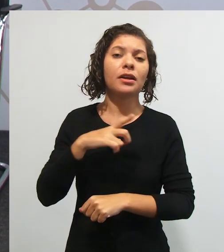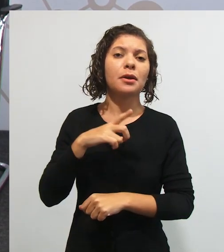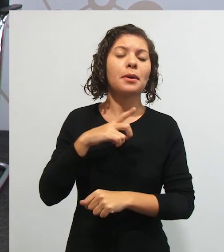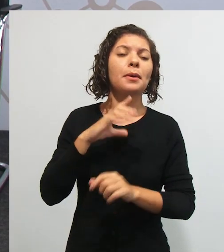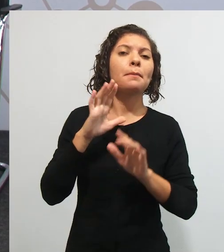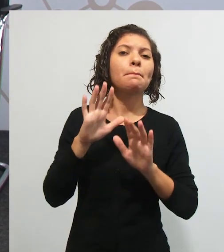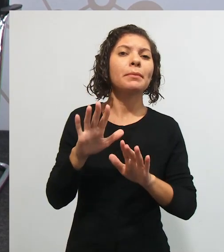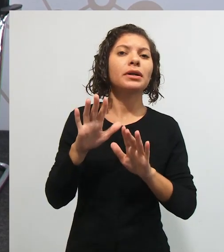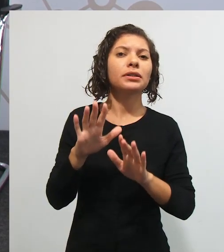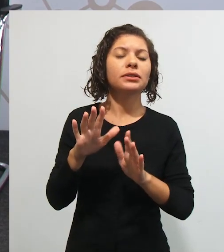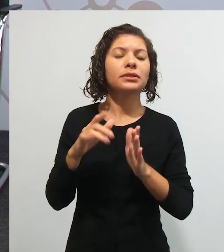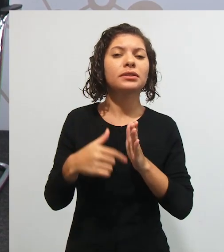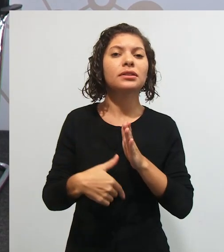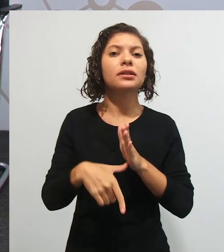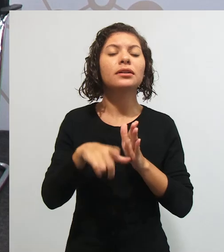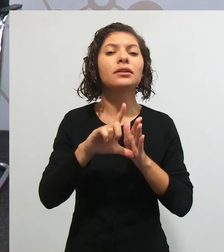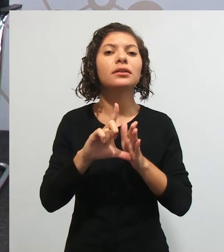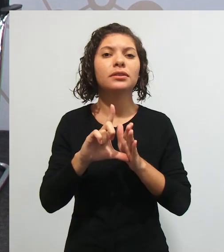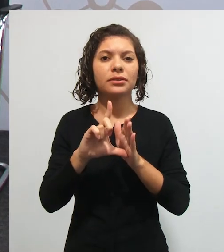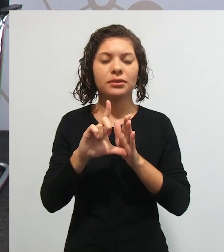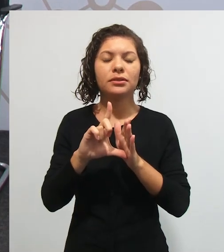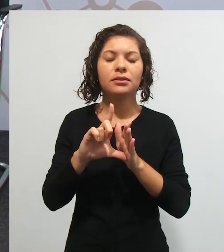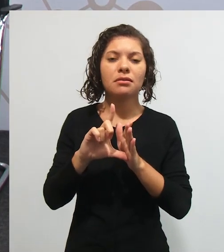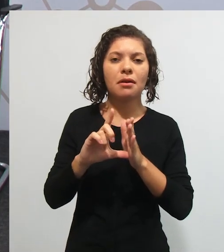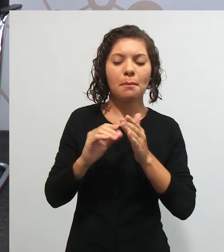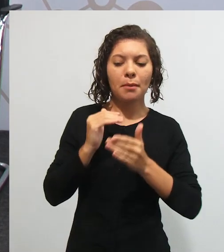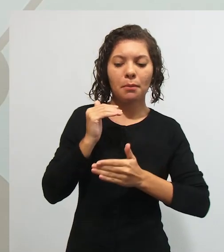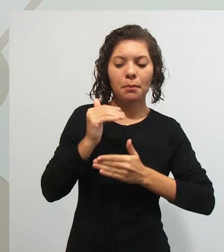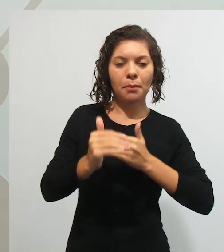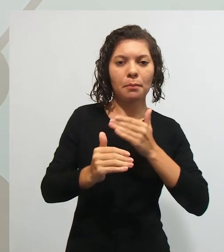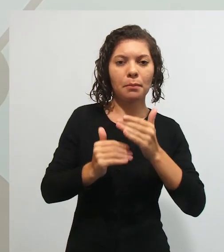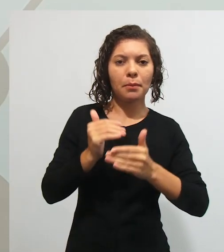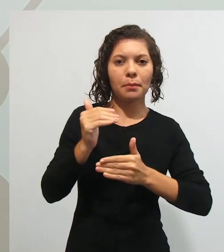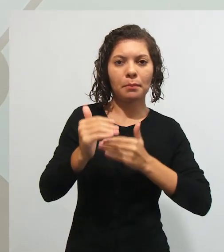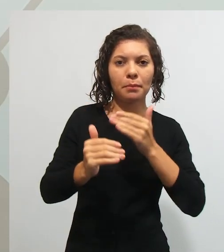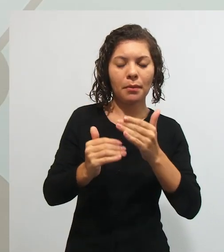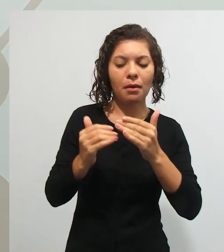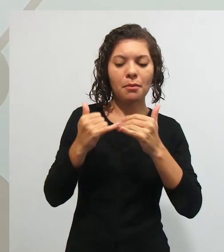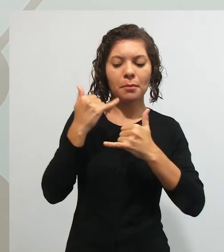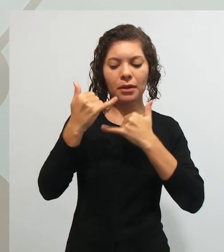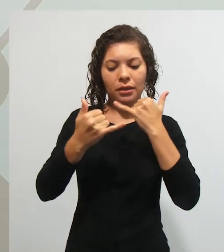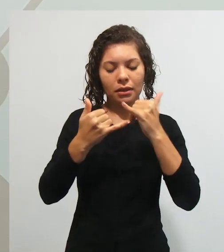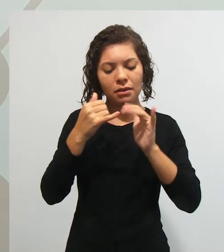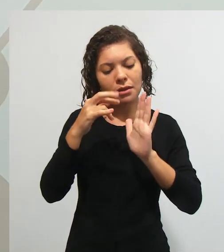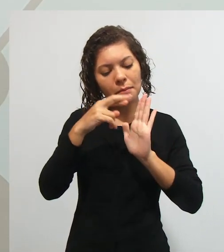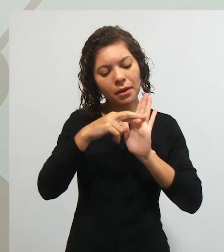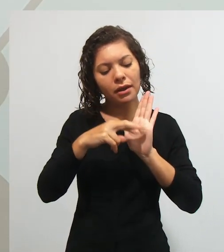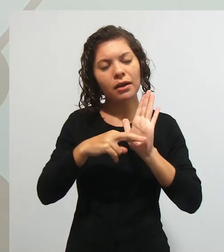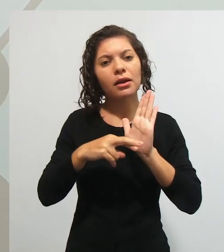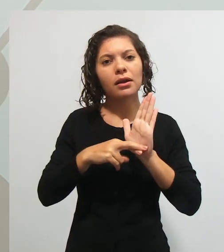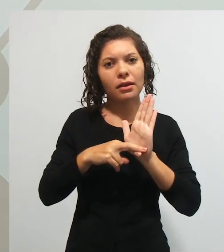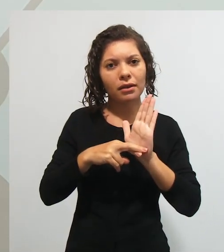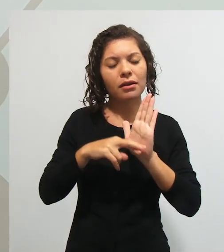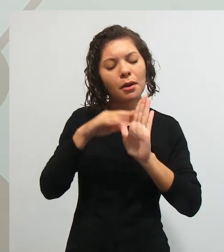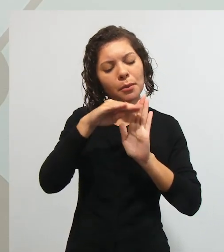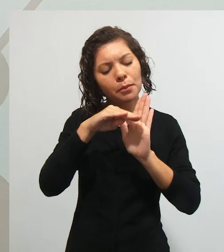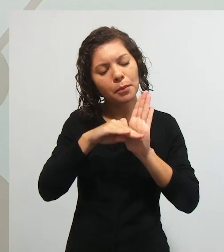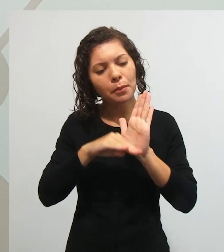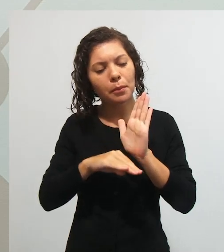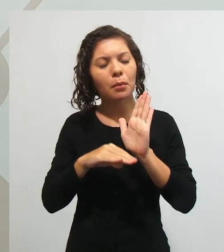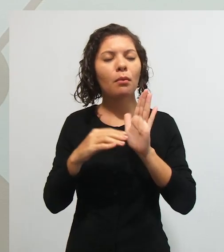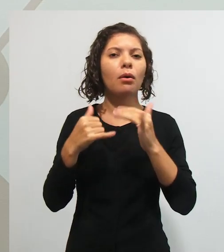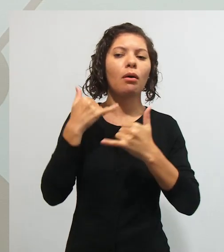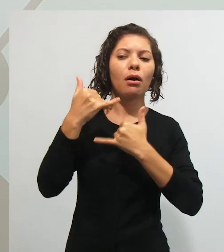de criar esse passo a passo, né, para suas brincadeiras, por exemplo, né, esse roteiro